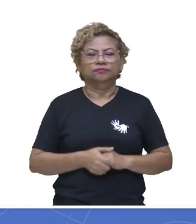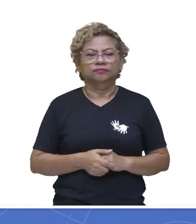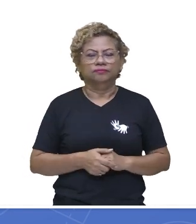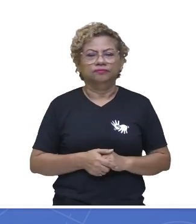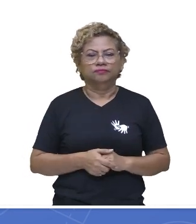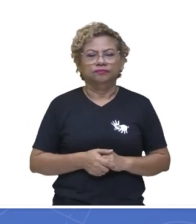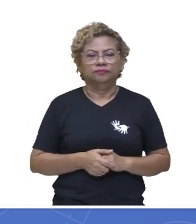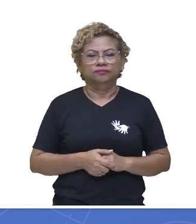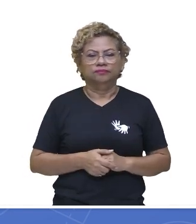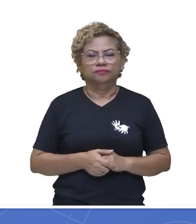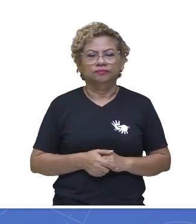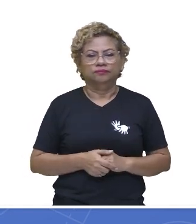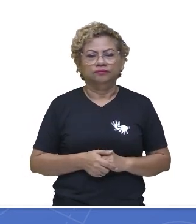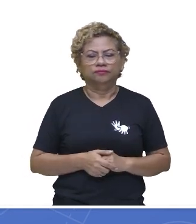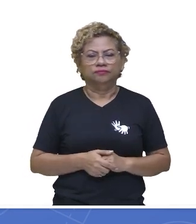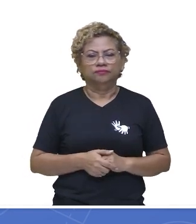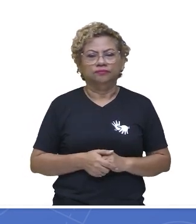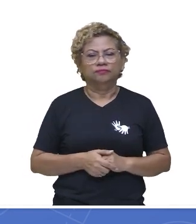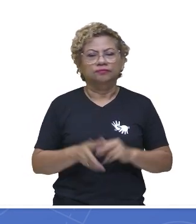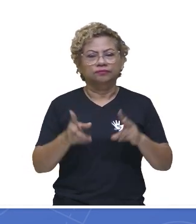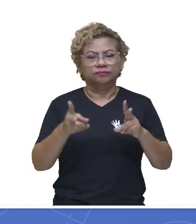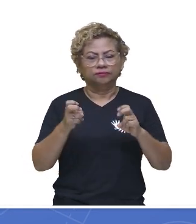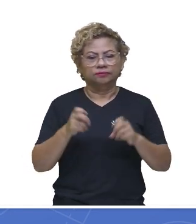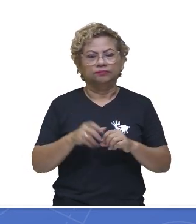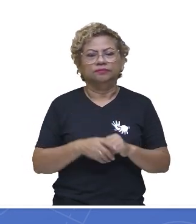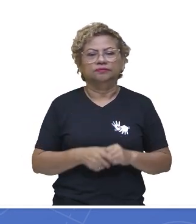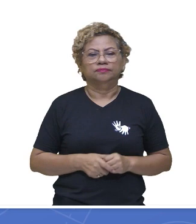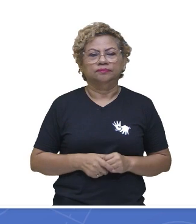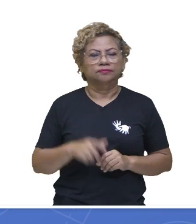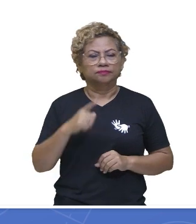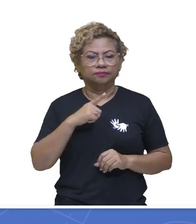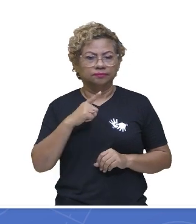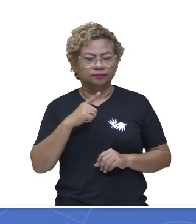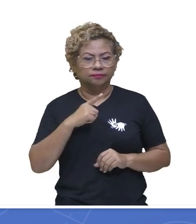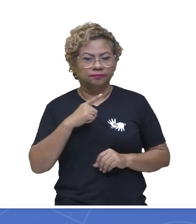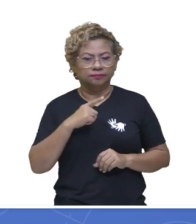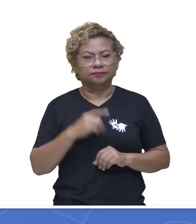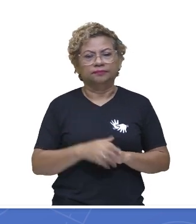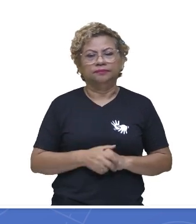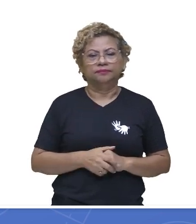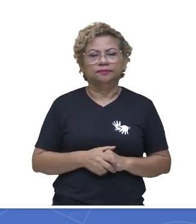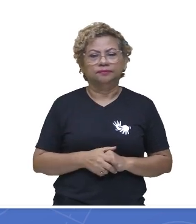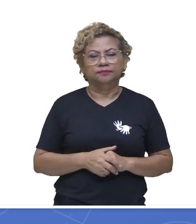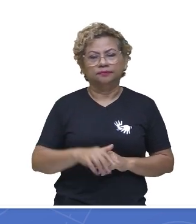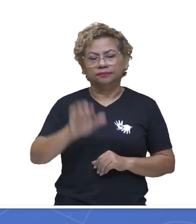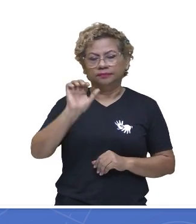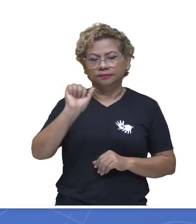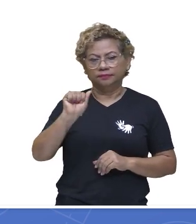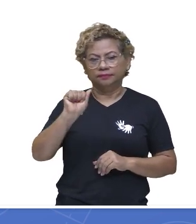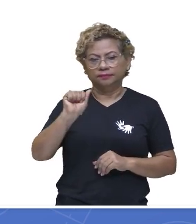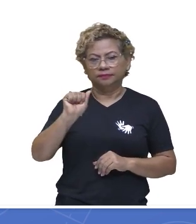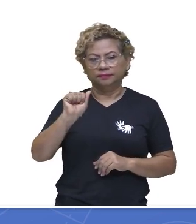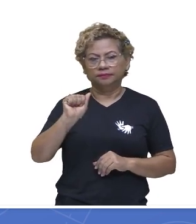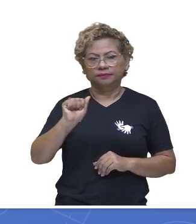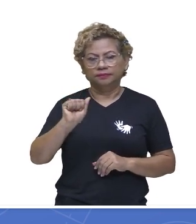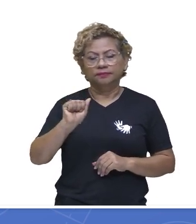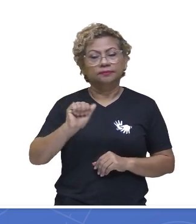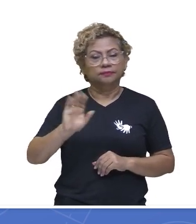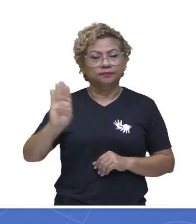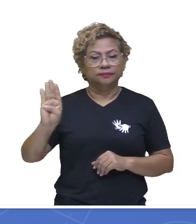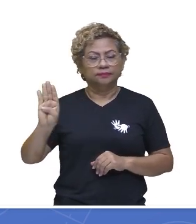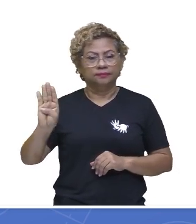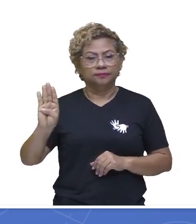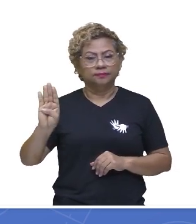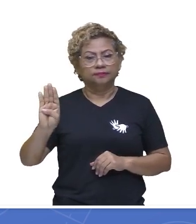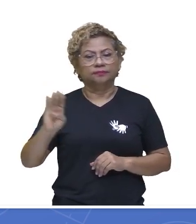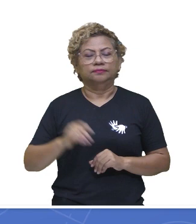só. Vejam, eu tenho a matriz A e a matriz B é a